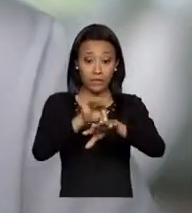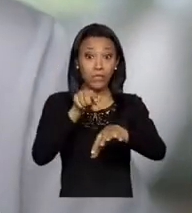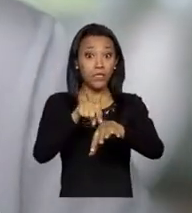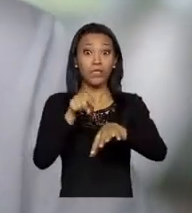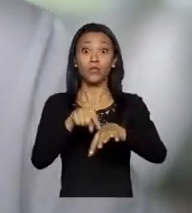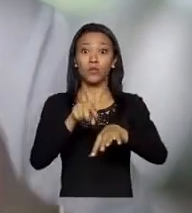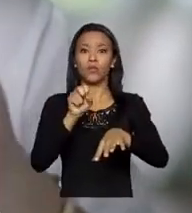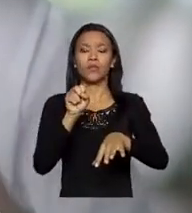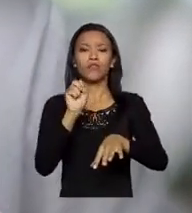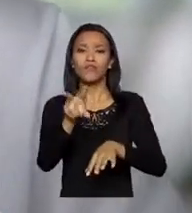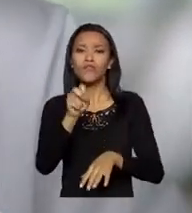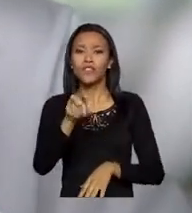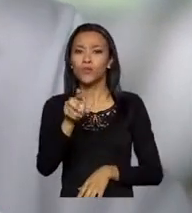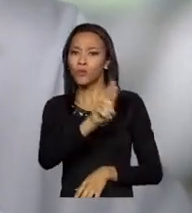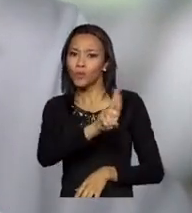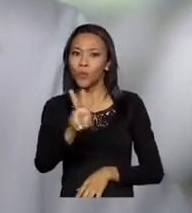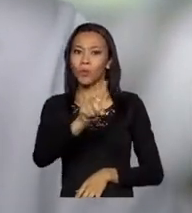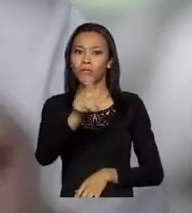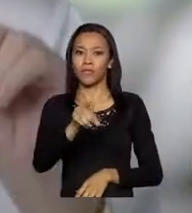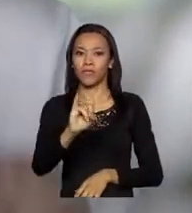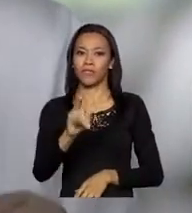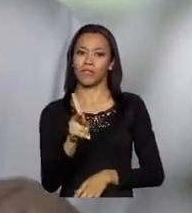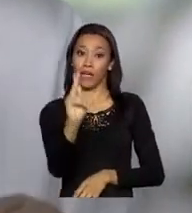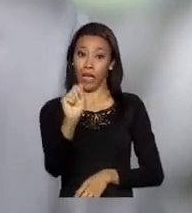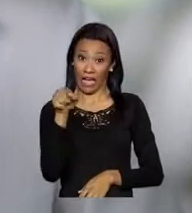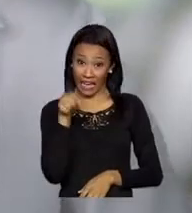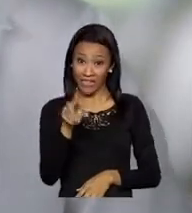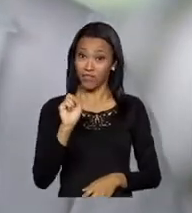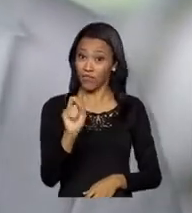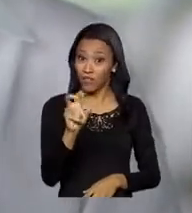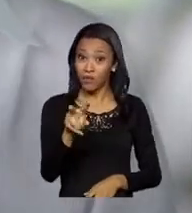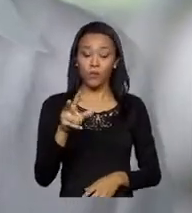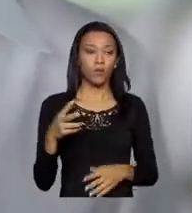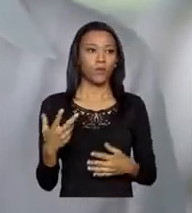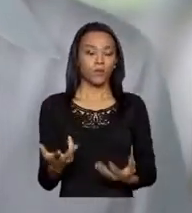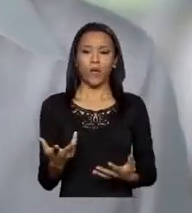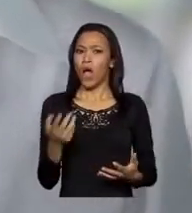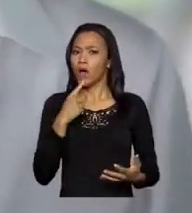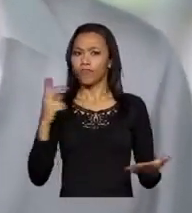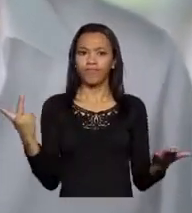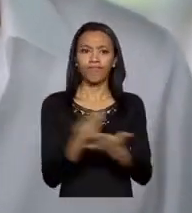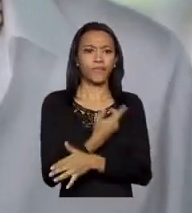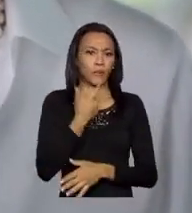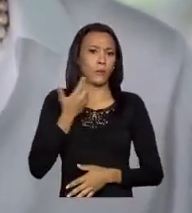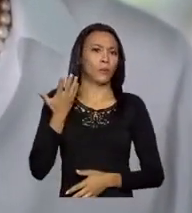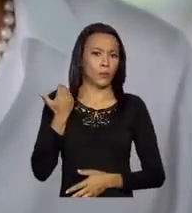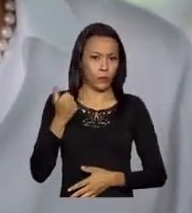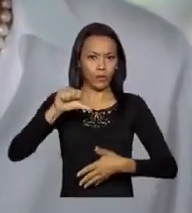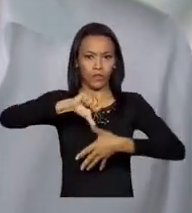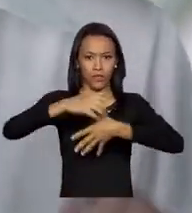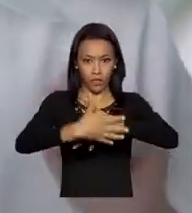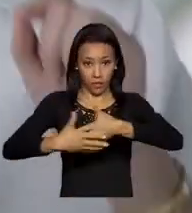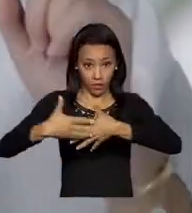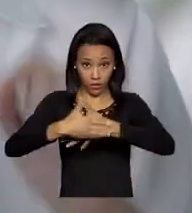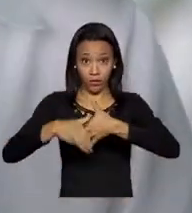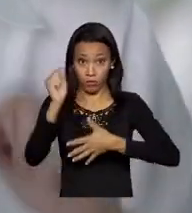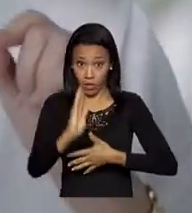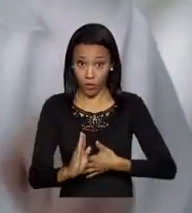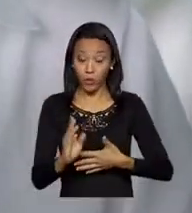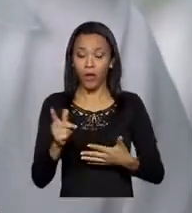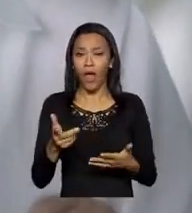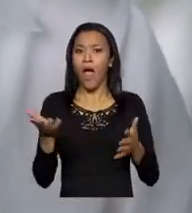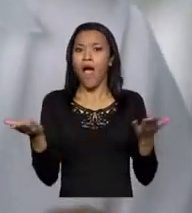transmissor do vírus Zika este vírus de presença recente no Brasil e na América Latina